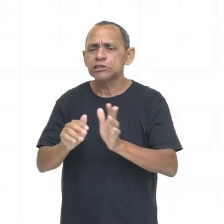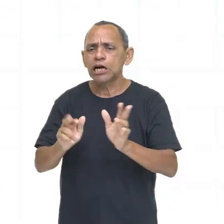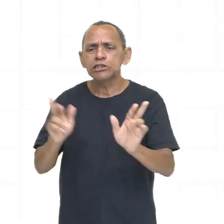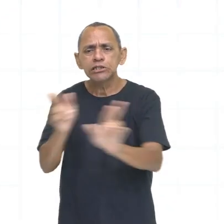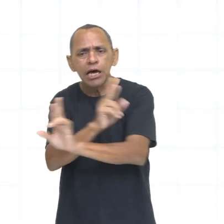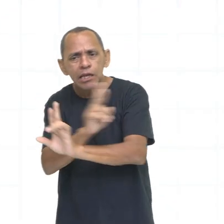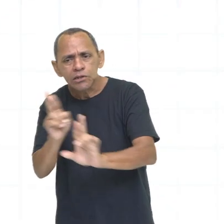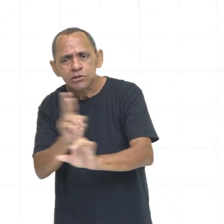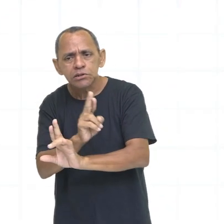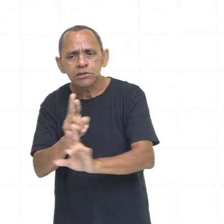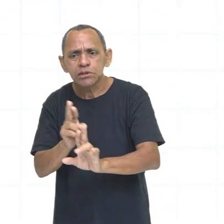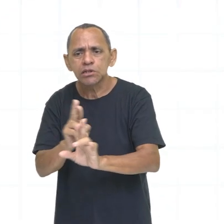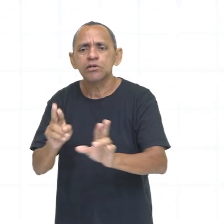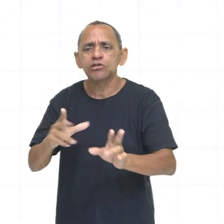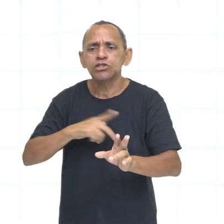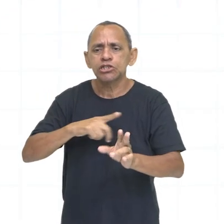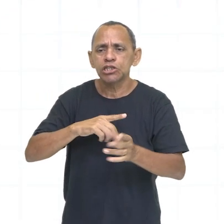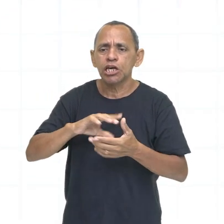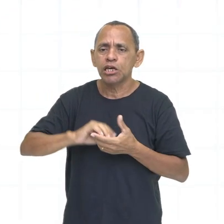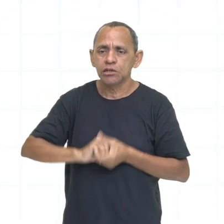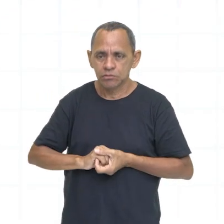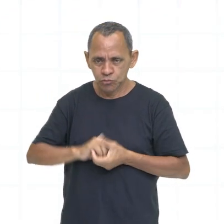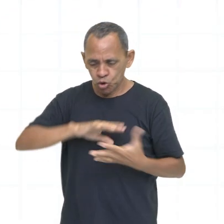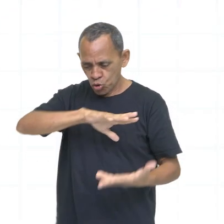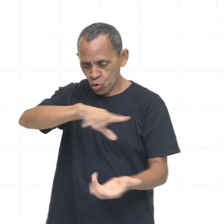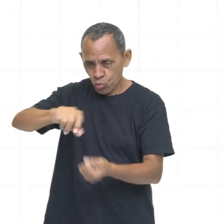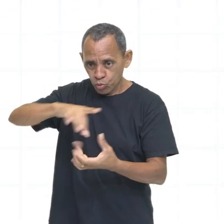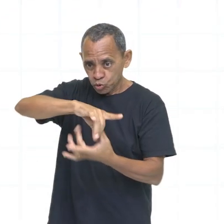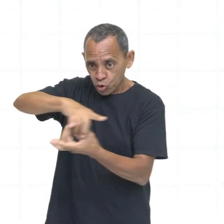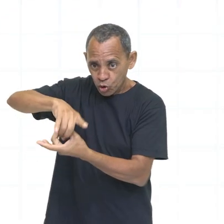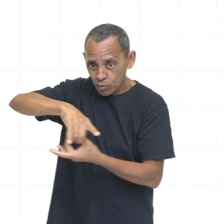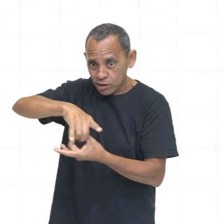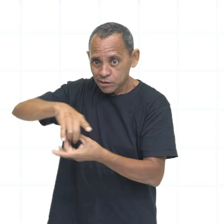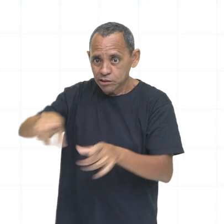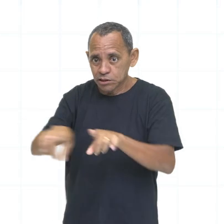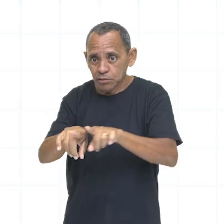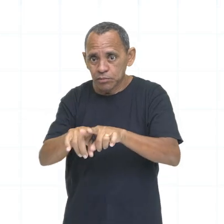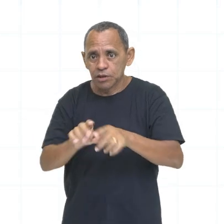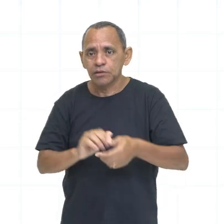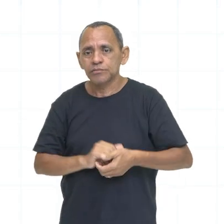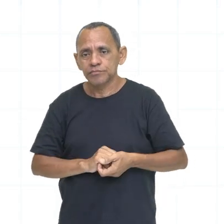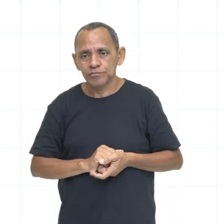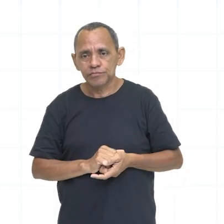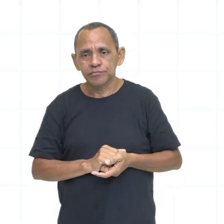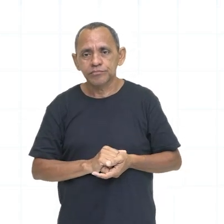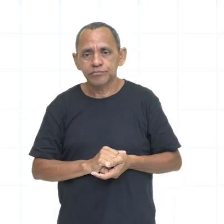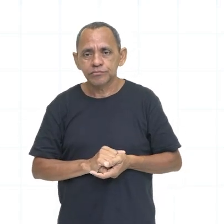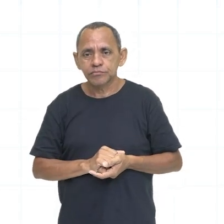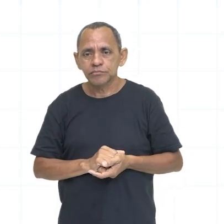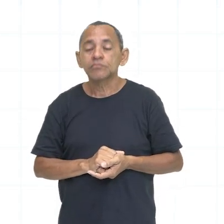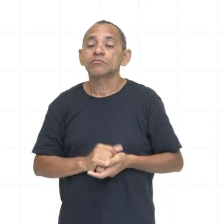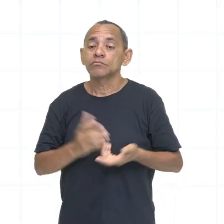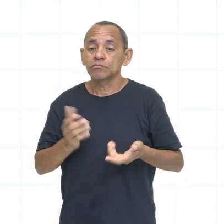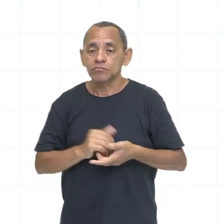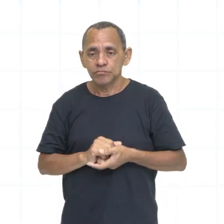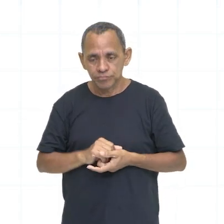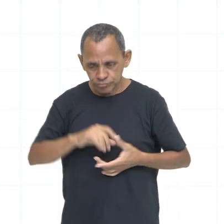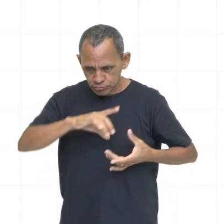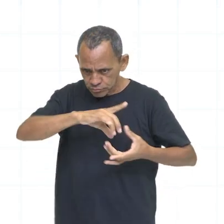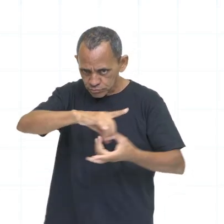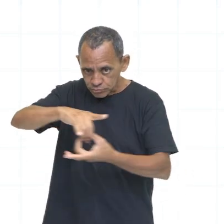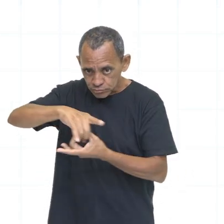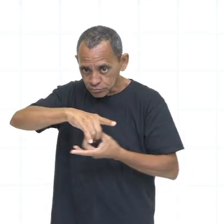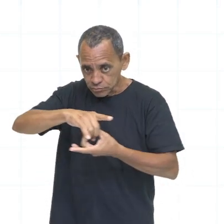lá? Então, globalization and hybrid identities. Então, a globalização e